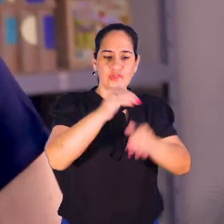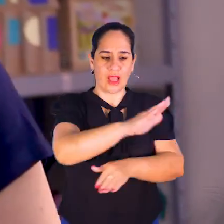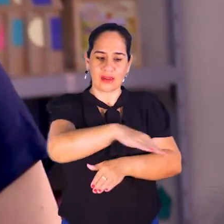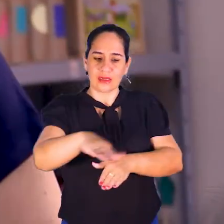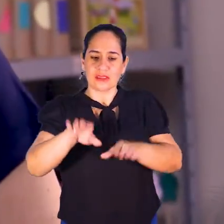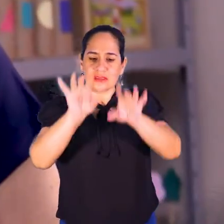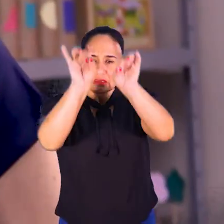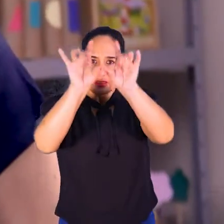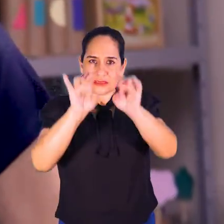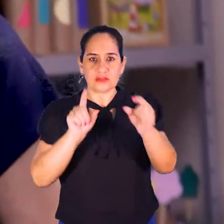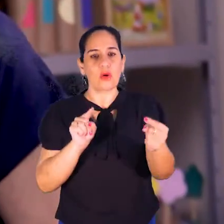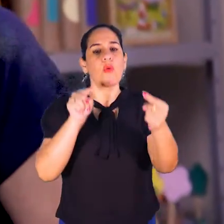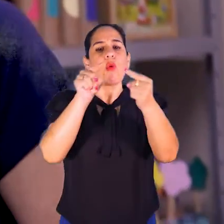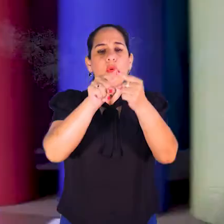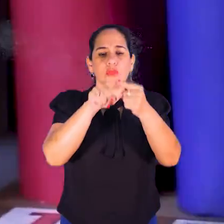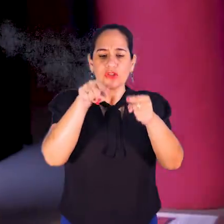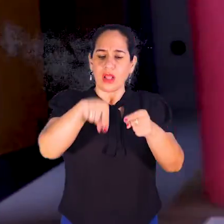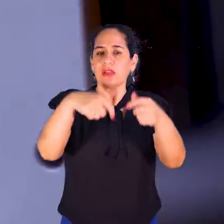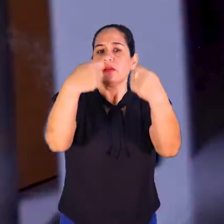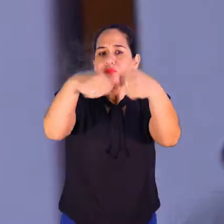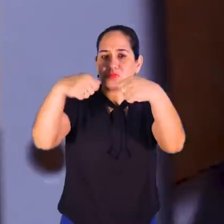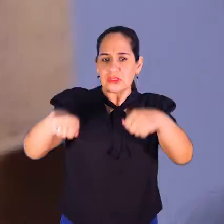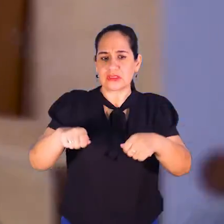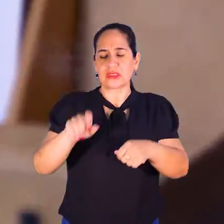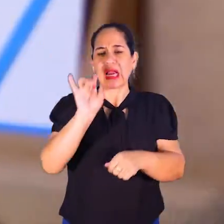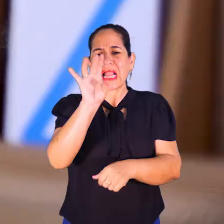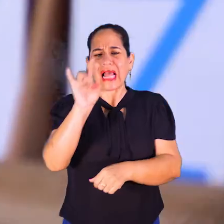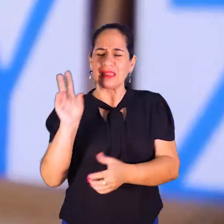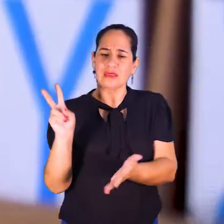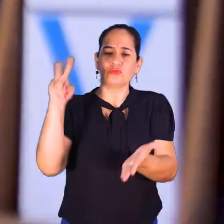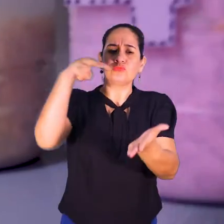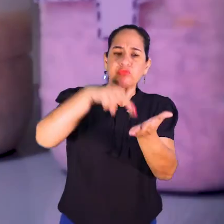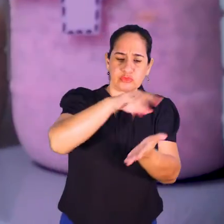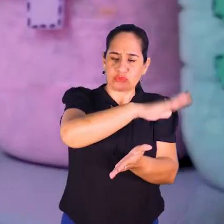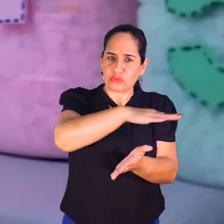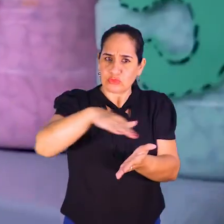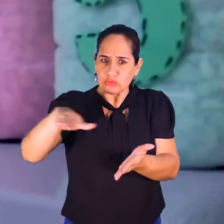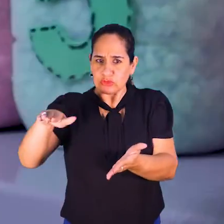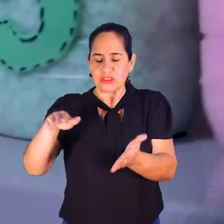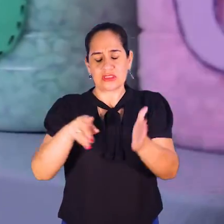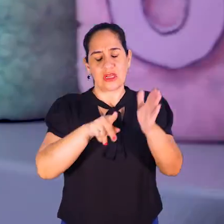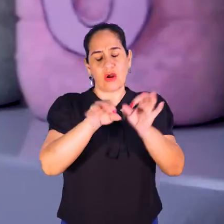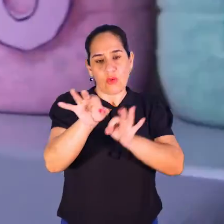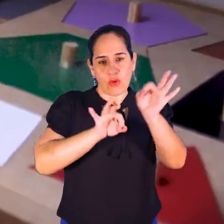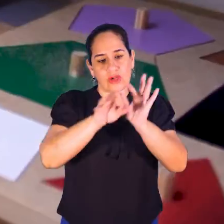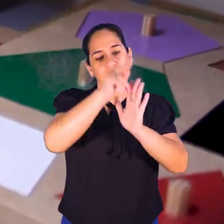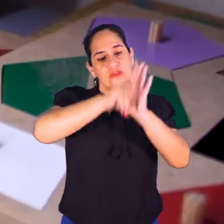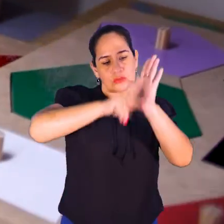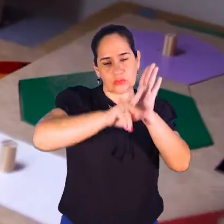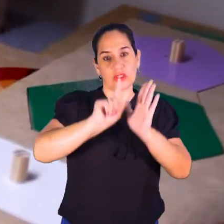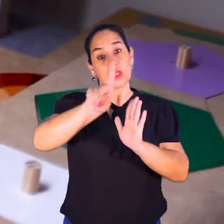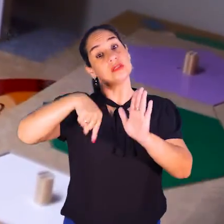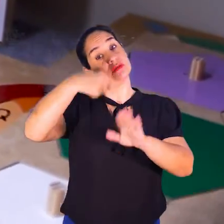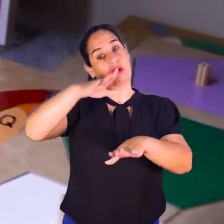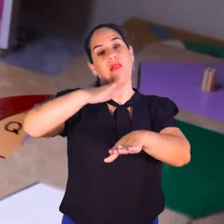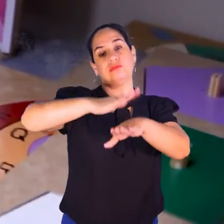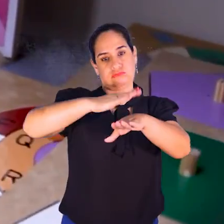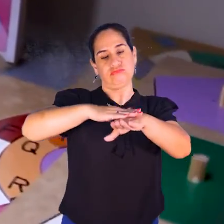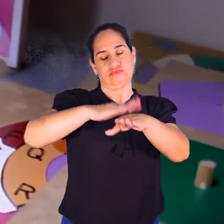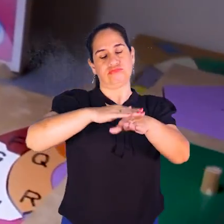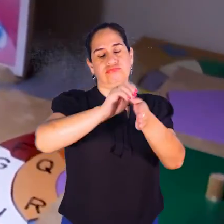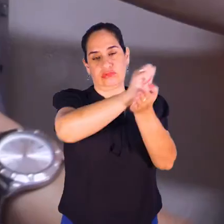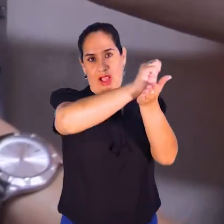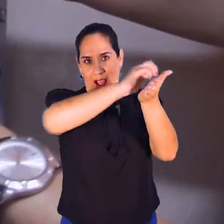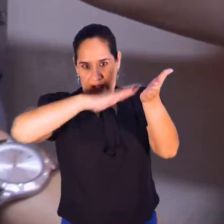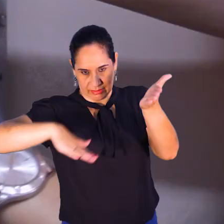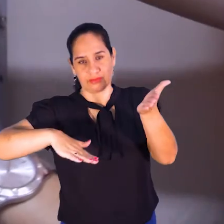trabalhar a especificidade de cada aluno. Cada aluno meu que entra aqui, a gente realiza um plano e depois desenvolve. E aí são